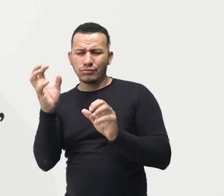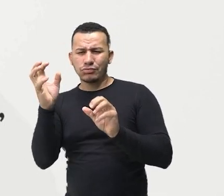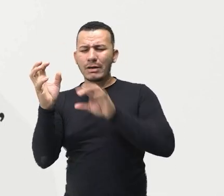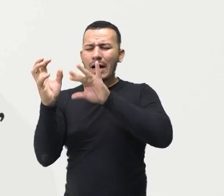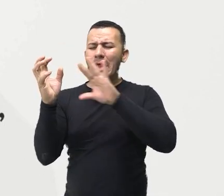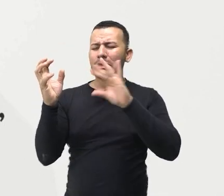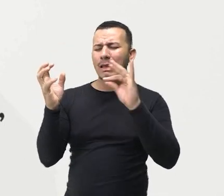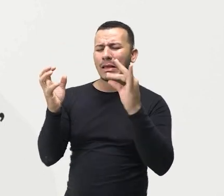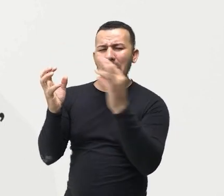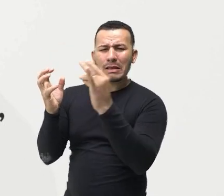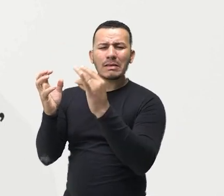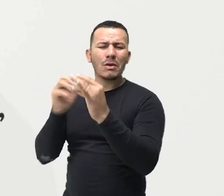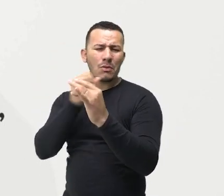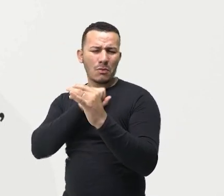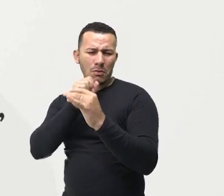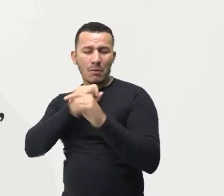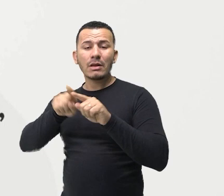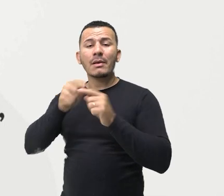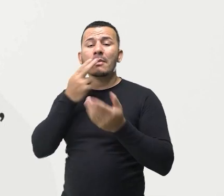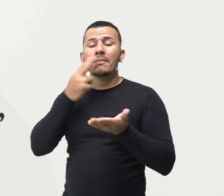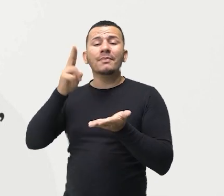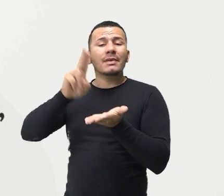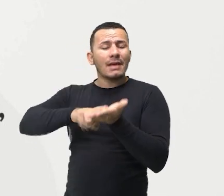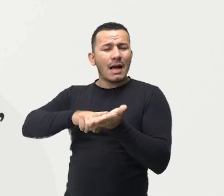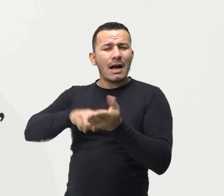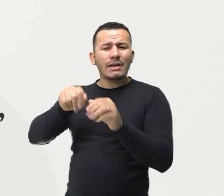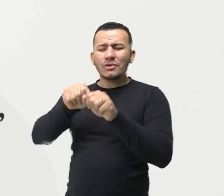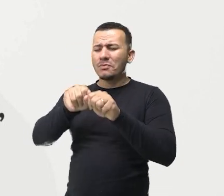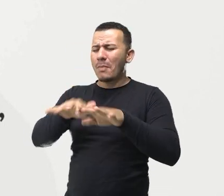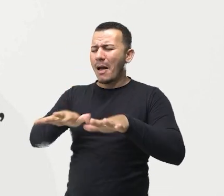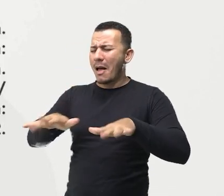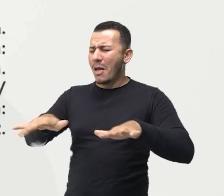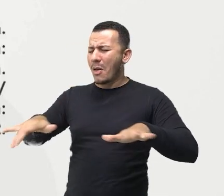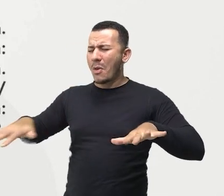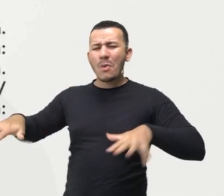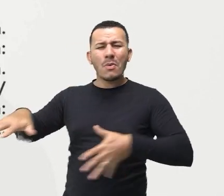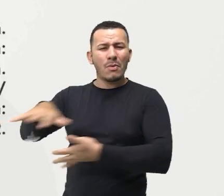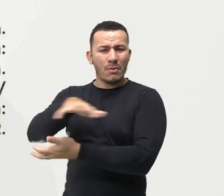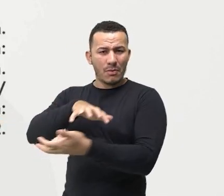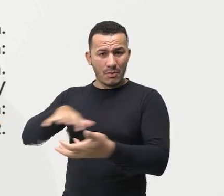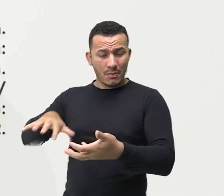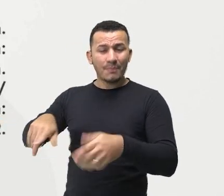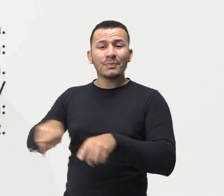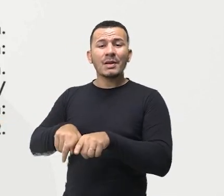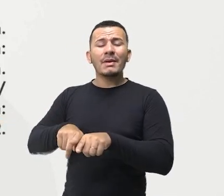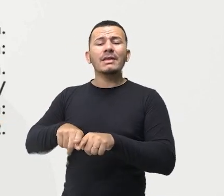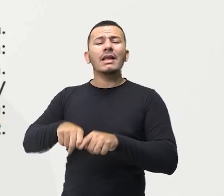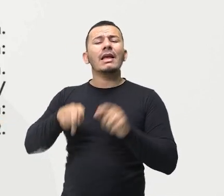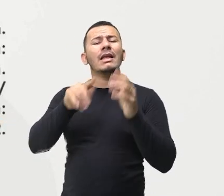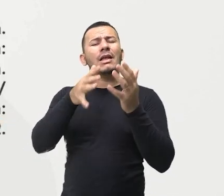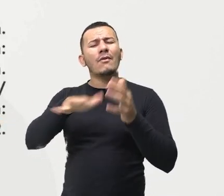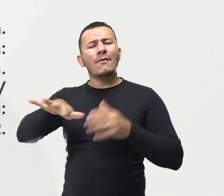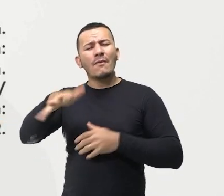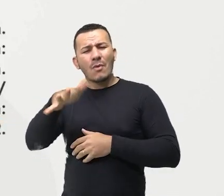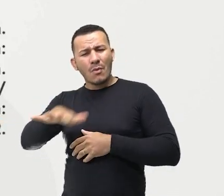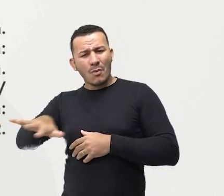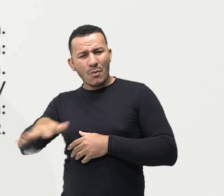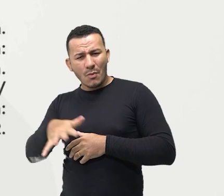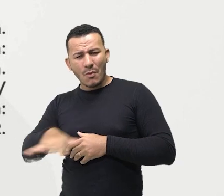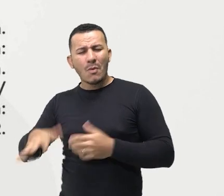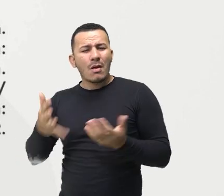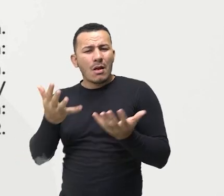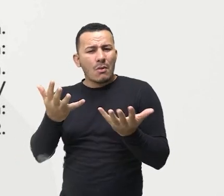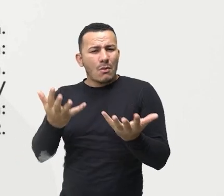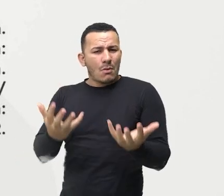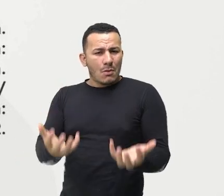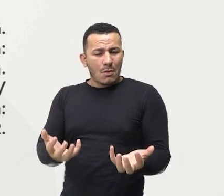no pescoço, cartas espalhadas, muitas folhas, olha só,